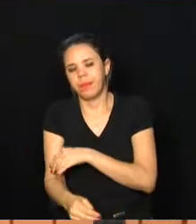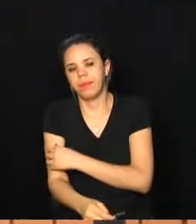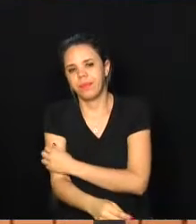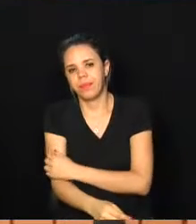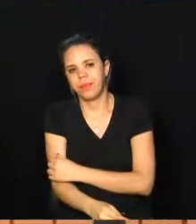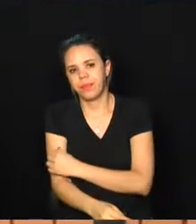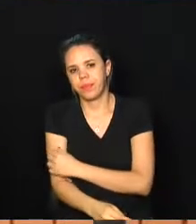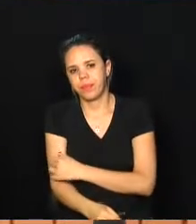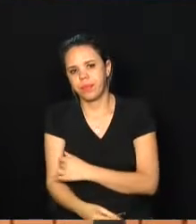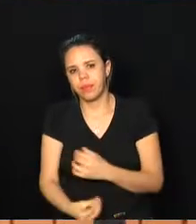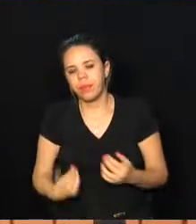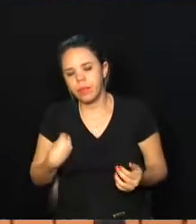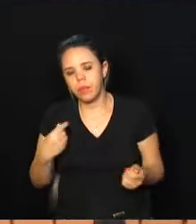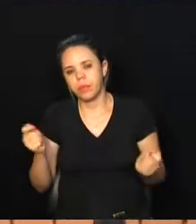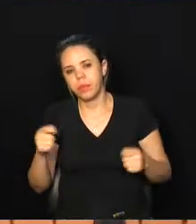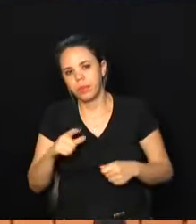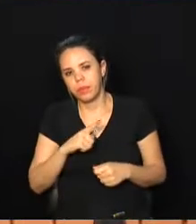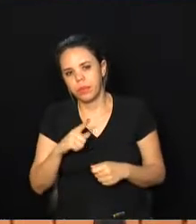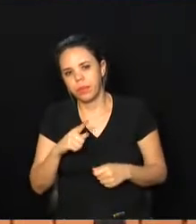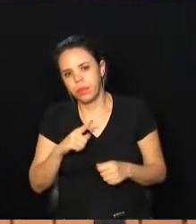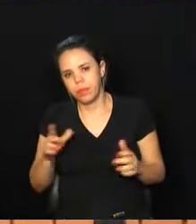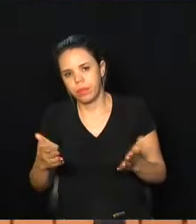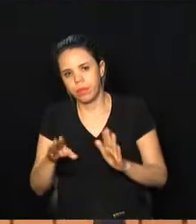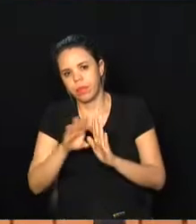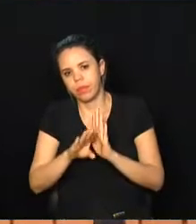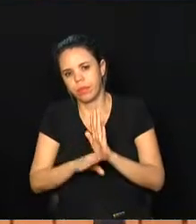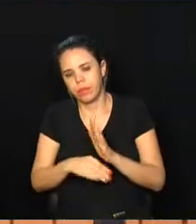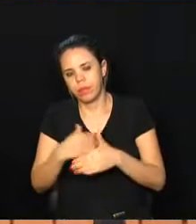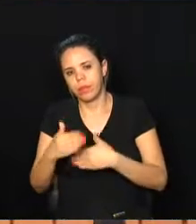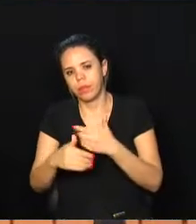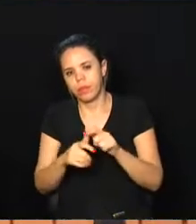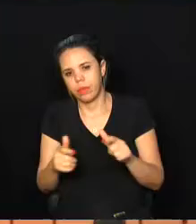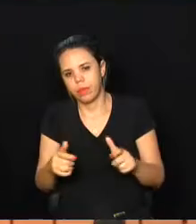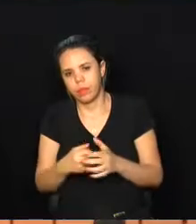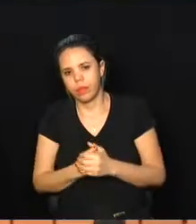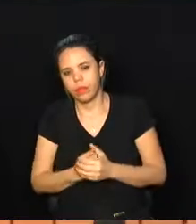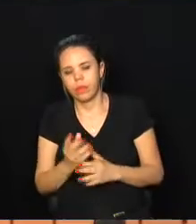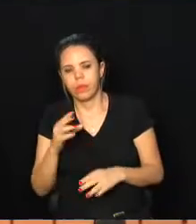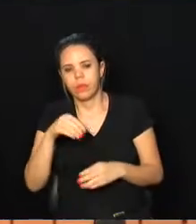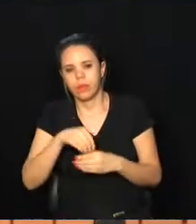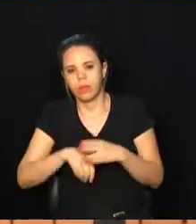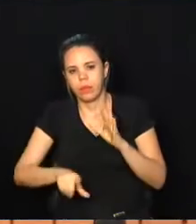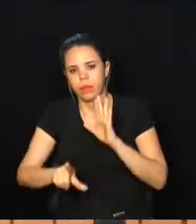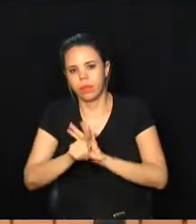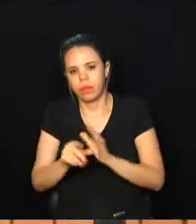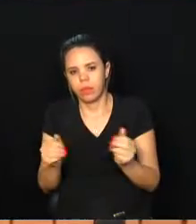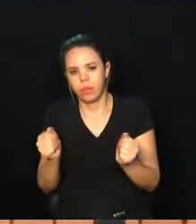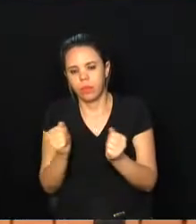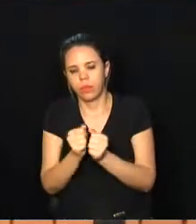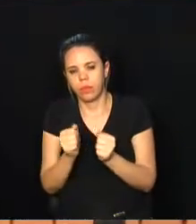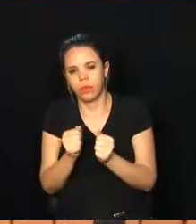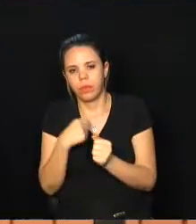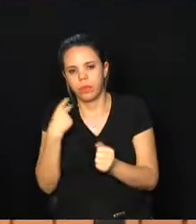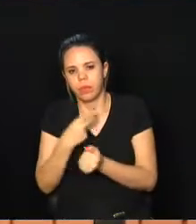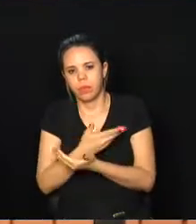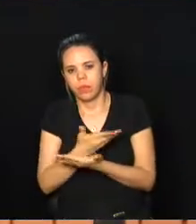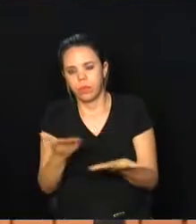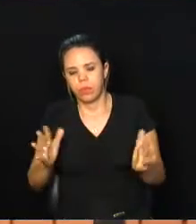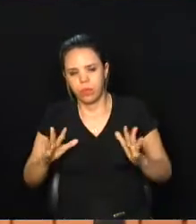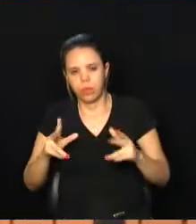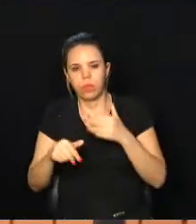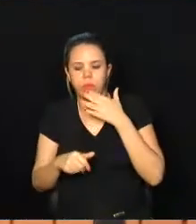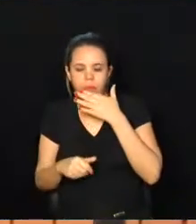Nós estamos tendo essa possibilidade de programar um progresso dentro dessas leis, junto com o vereador, junto com todas